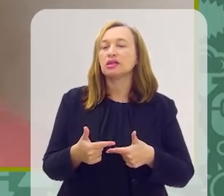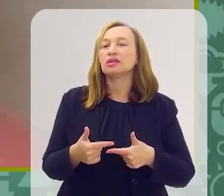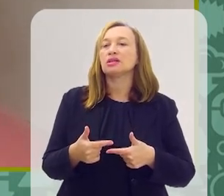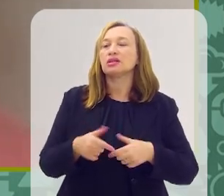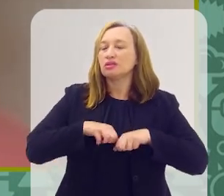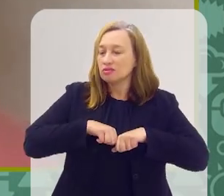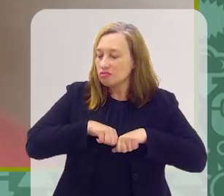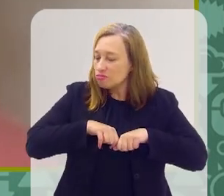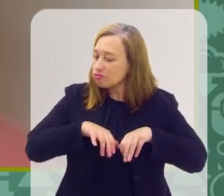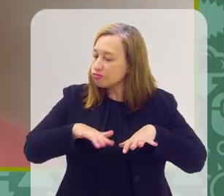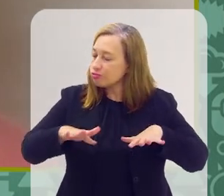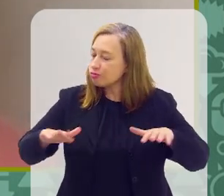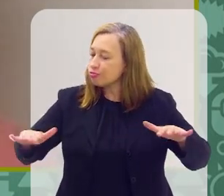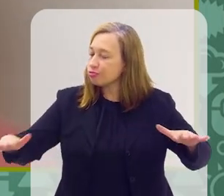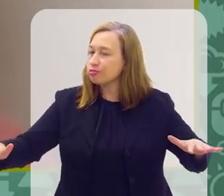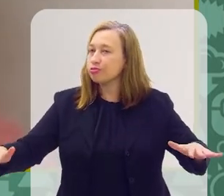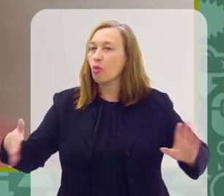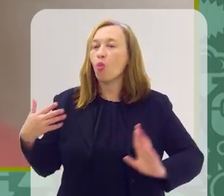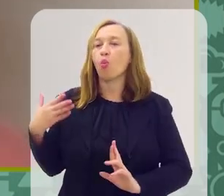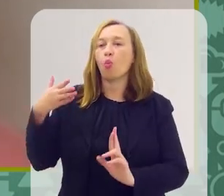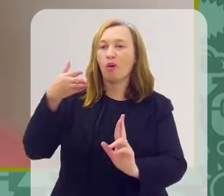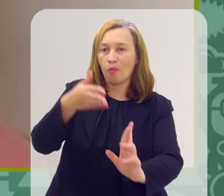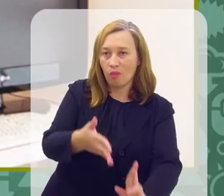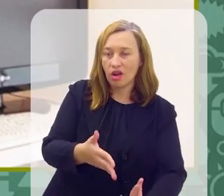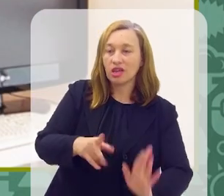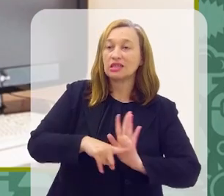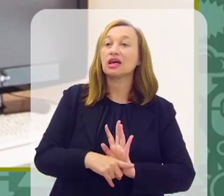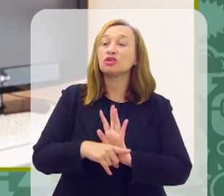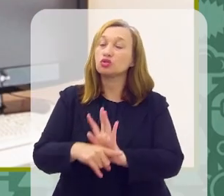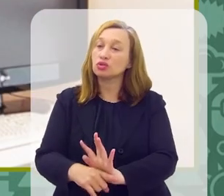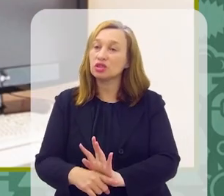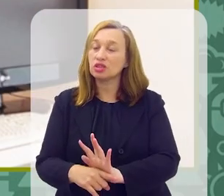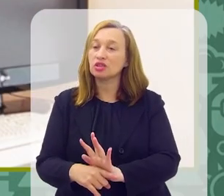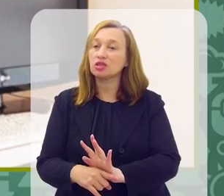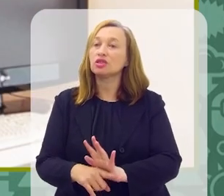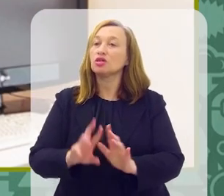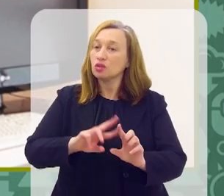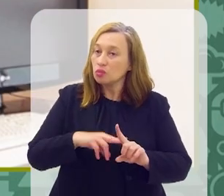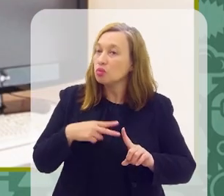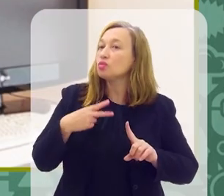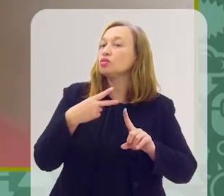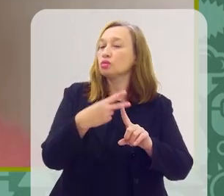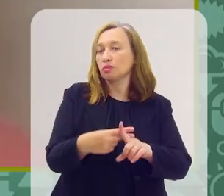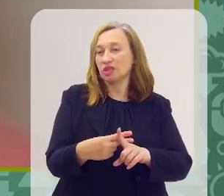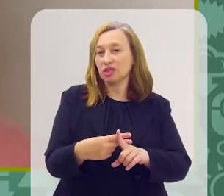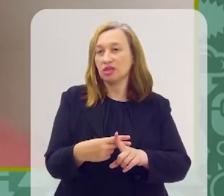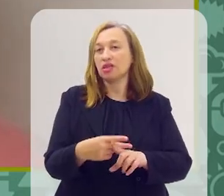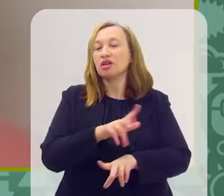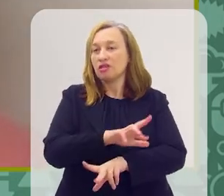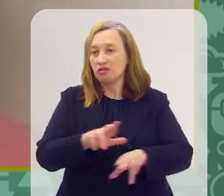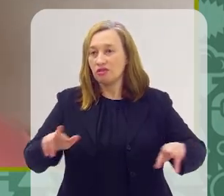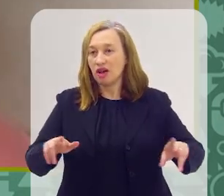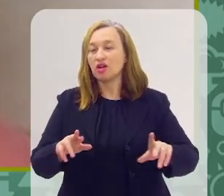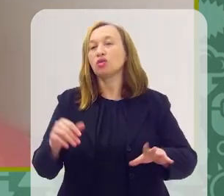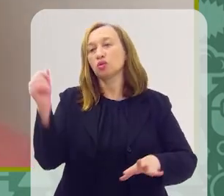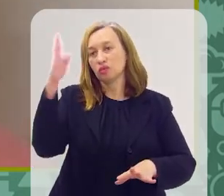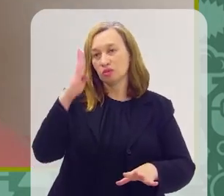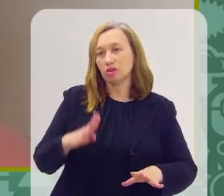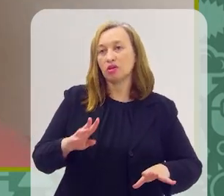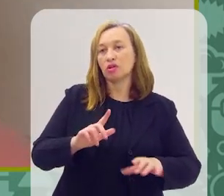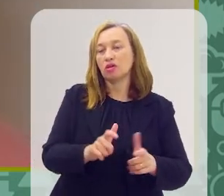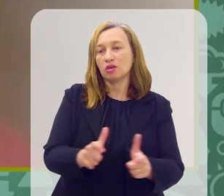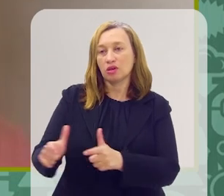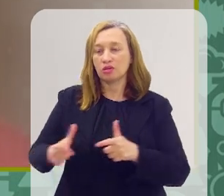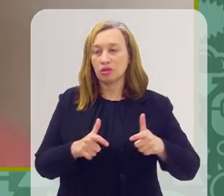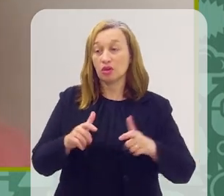está se tornando algo popular, está se tornando uma referência e está ajudando e multiplicando por vários